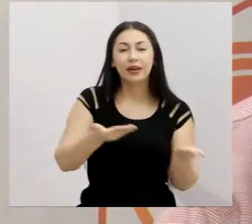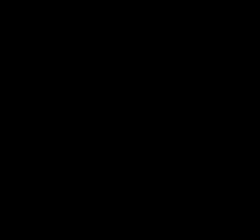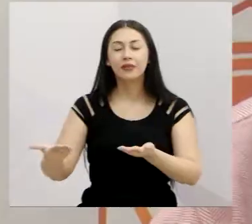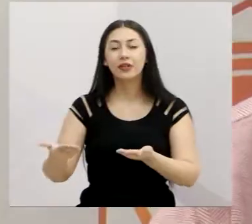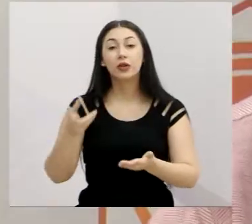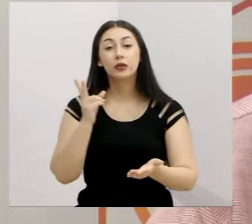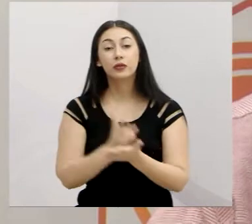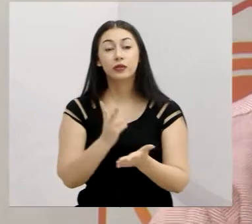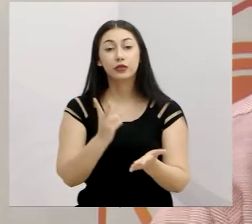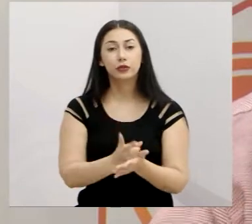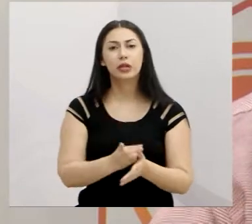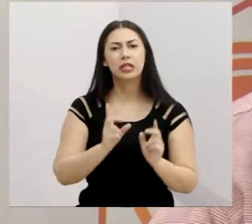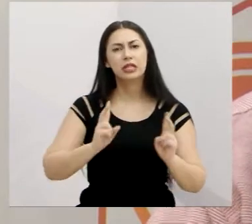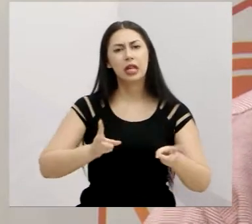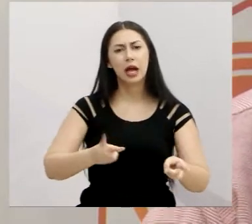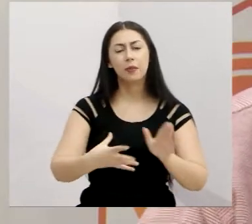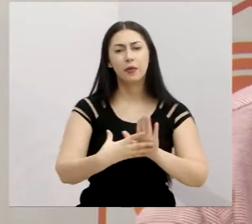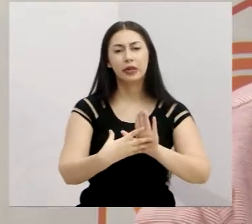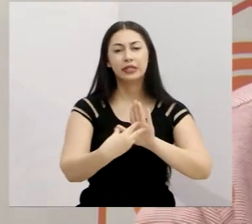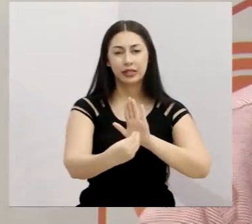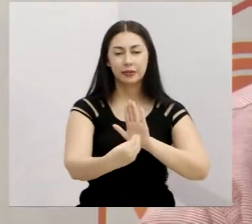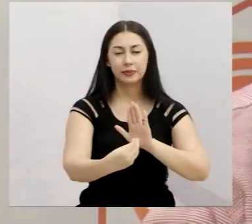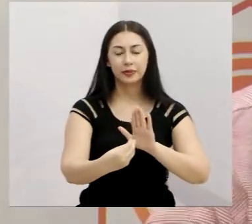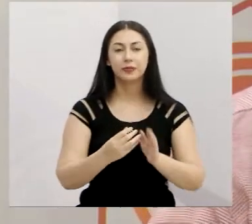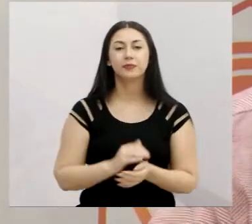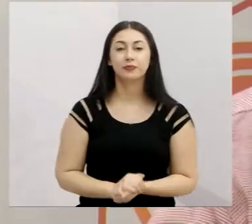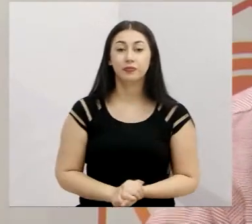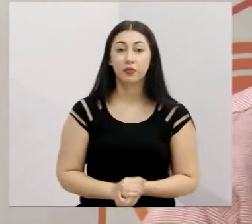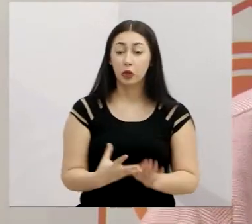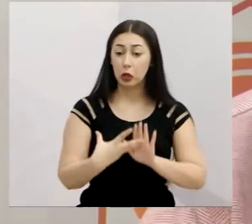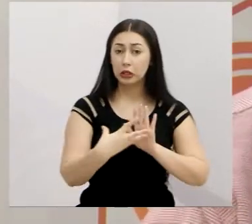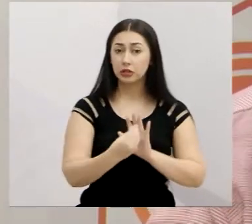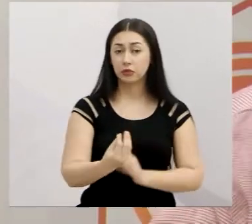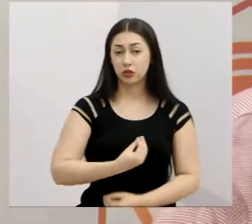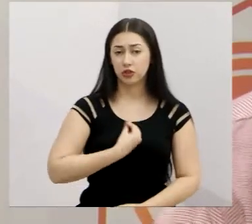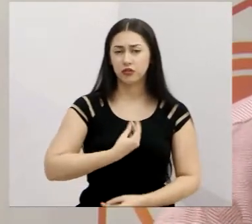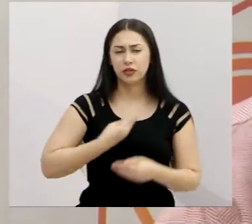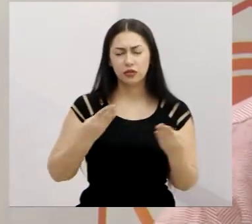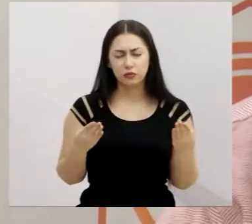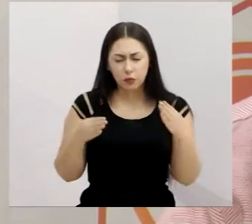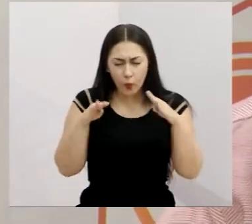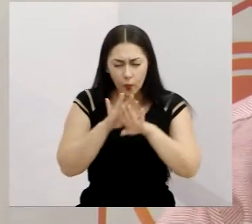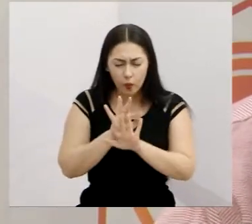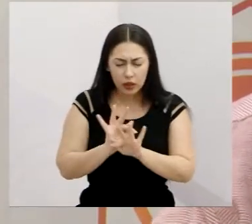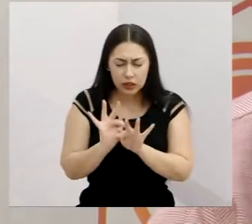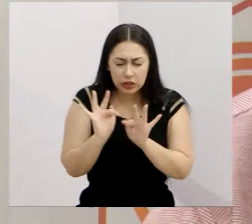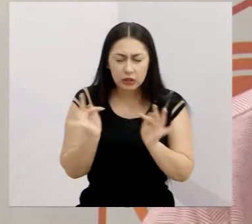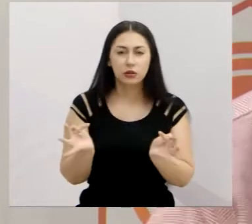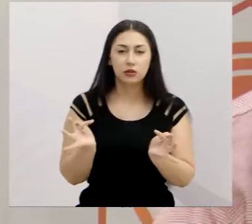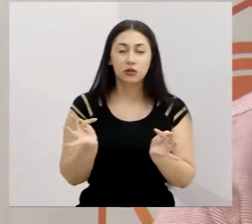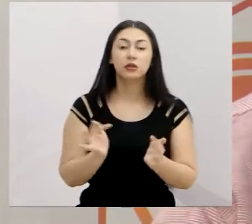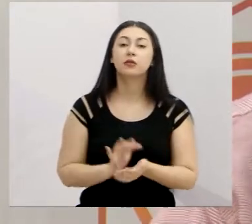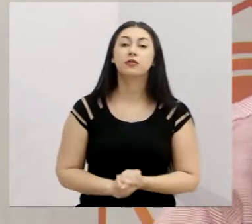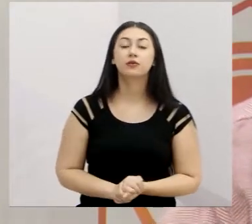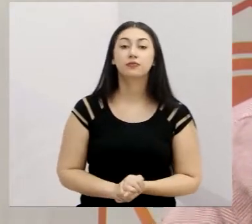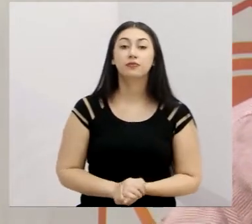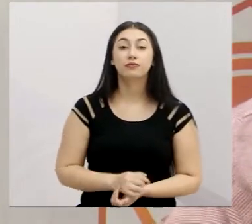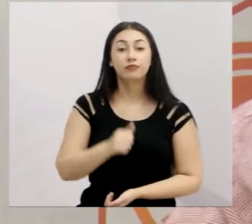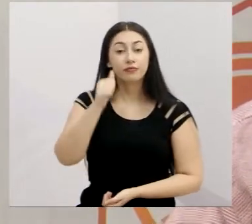que a senhora continue sendo um exemplo para todos nós um exemplo de vida de humildade de simplicidade